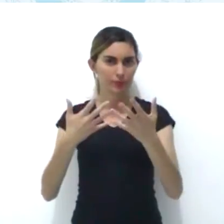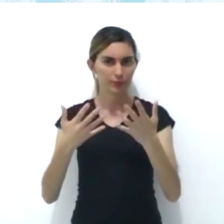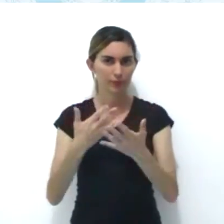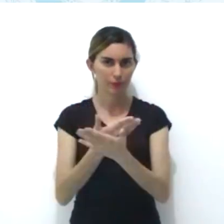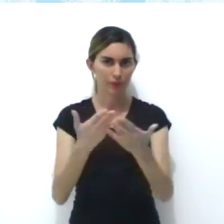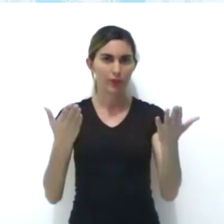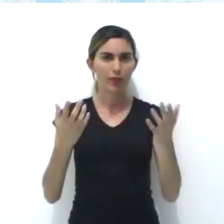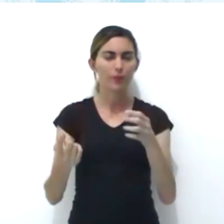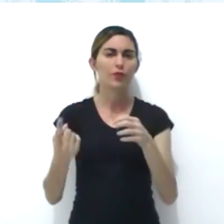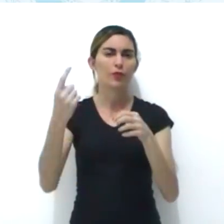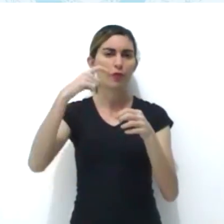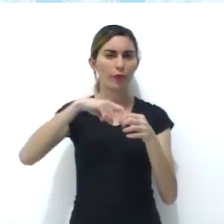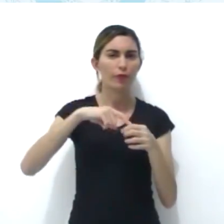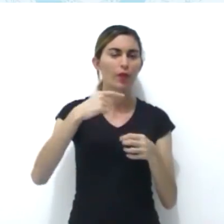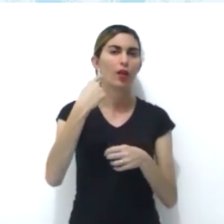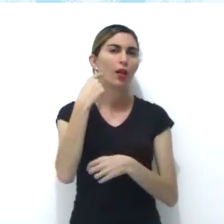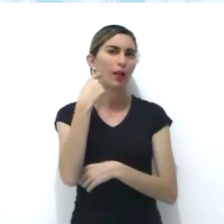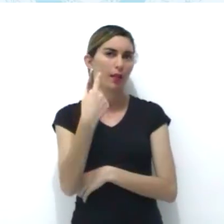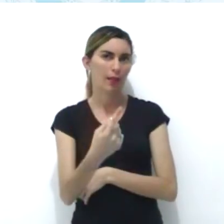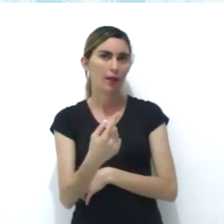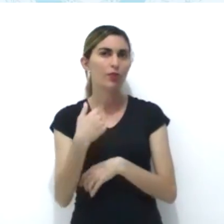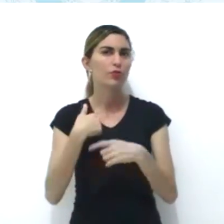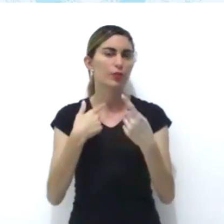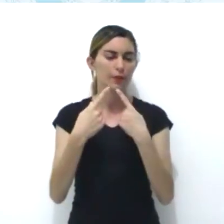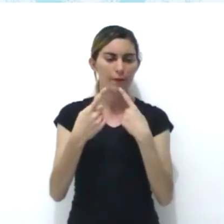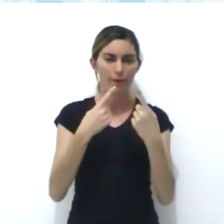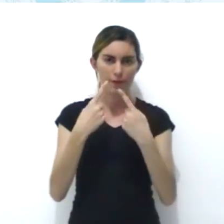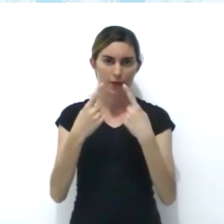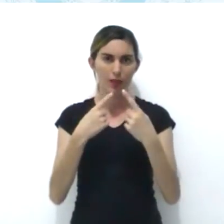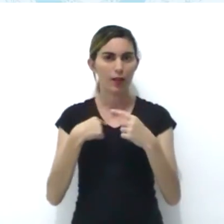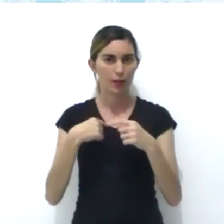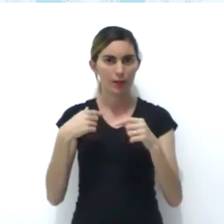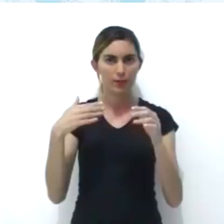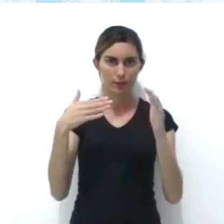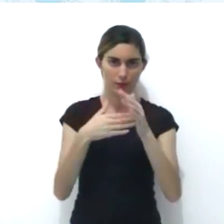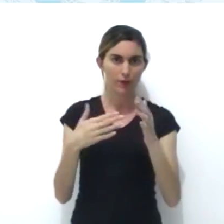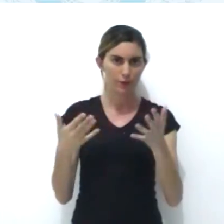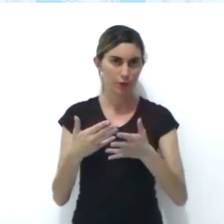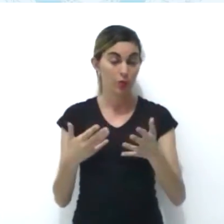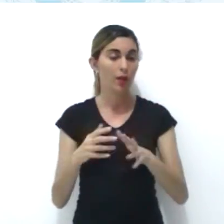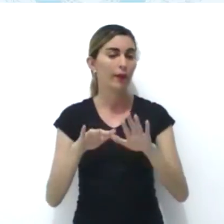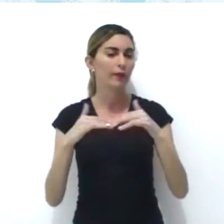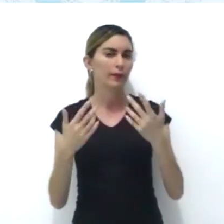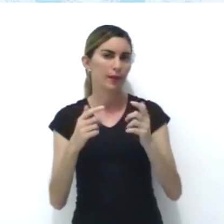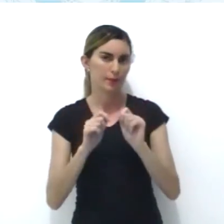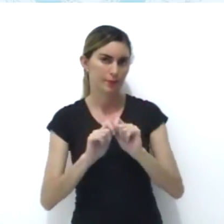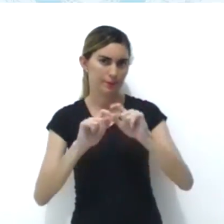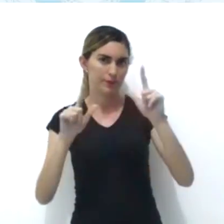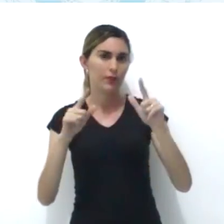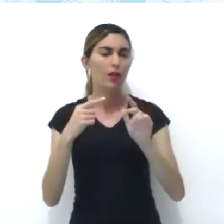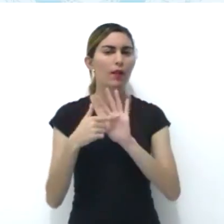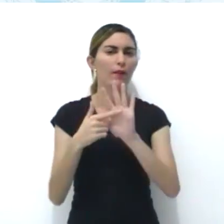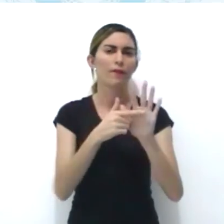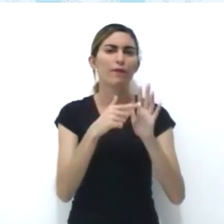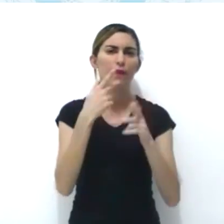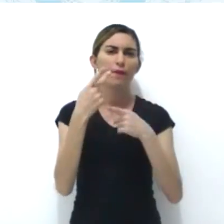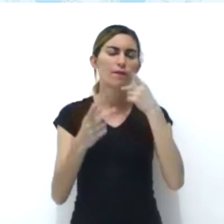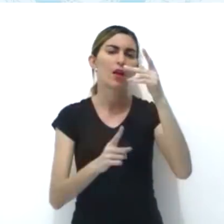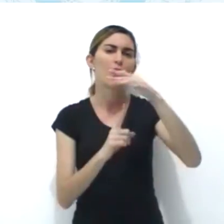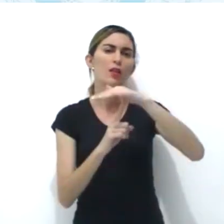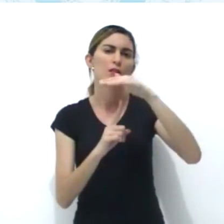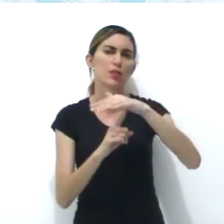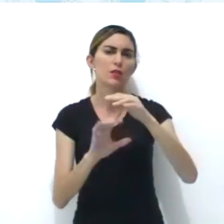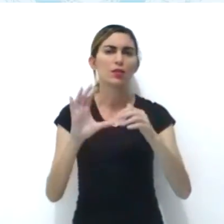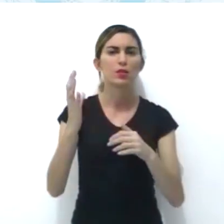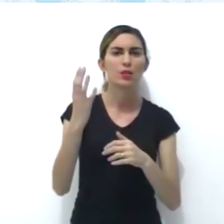né, querer que vocês retomem ela para a gente falar sobre o nosso desafio de hoje, tá? Então, essa imagem, ela vai falar